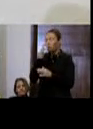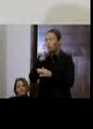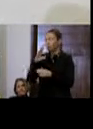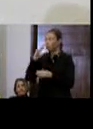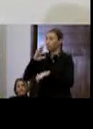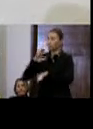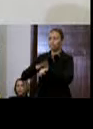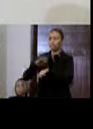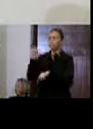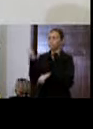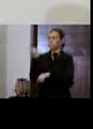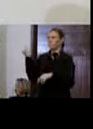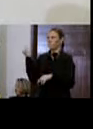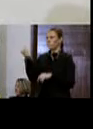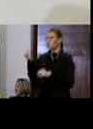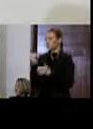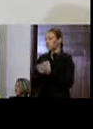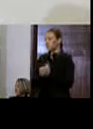extremamente alvissareira.